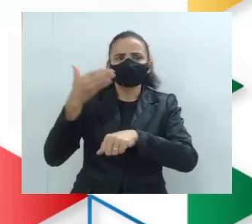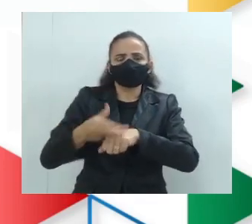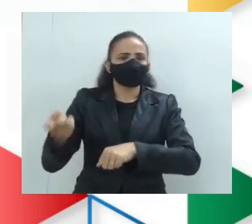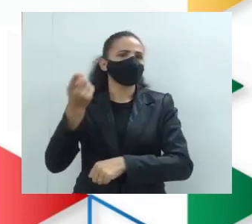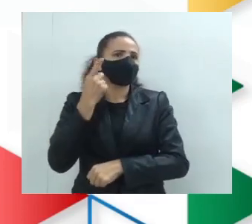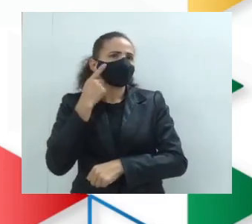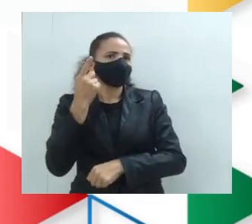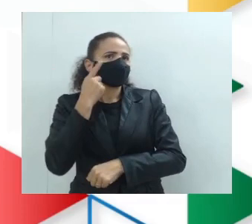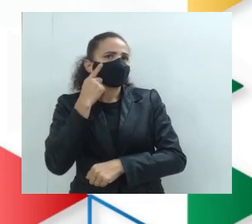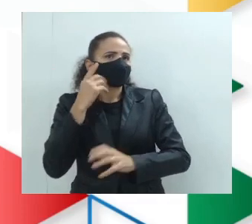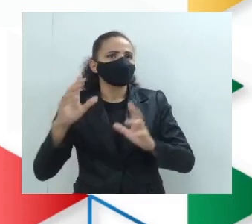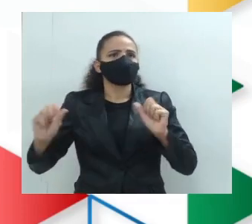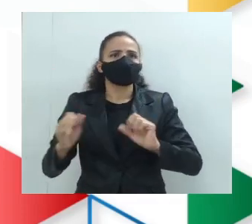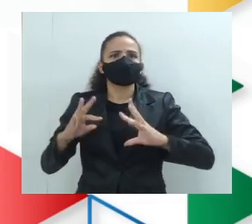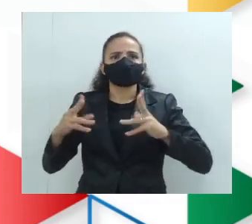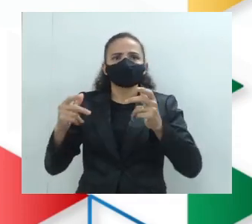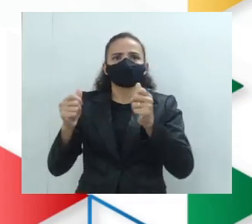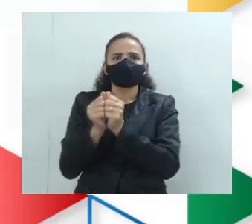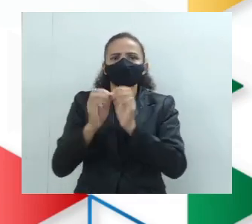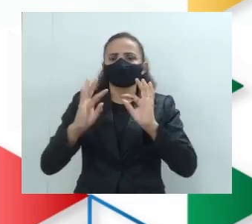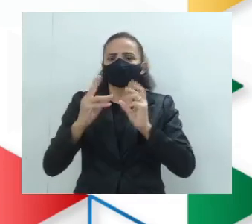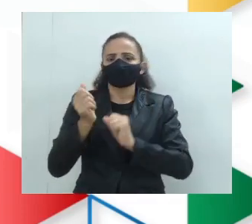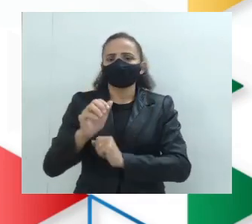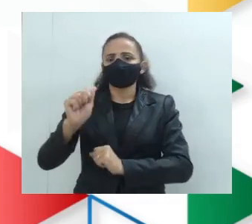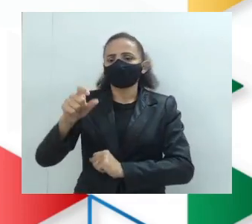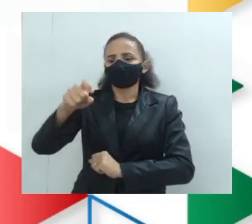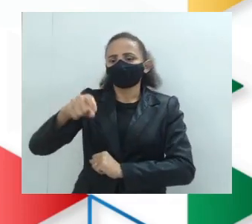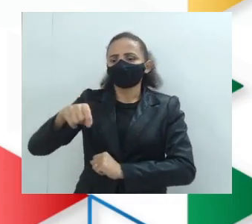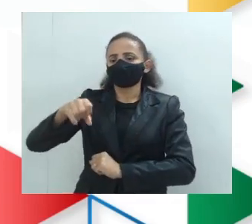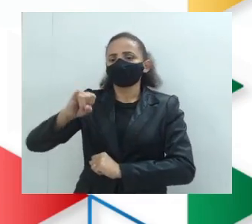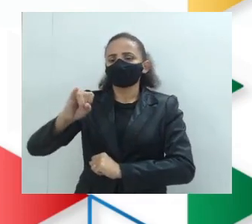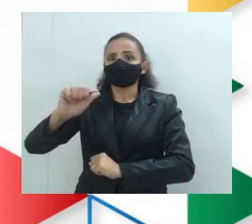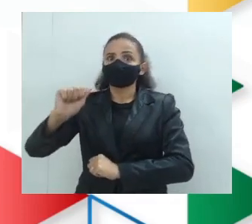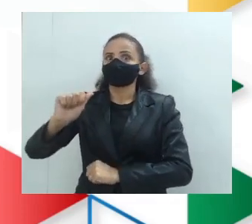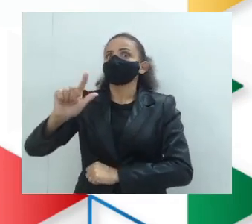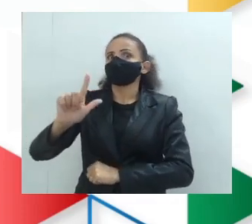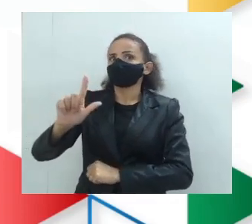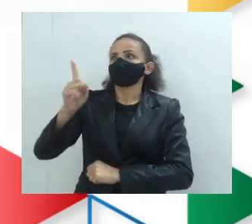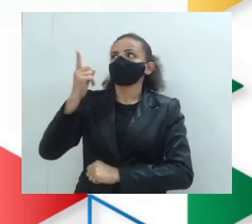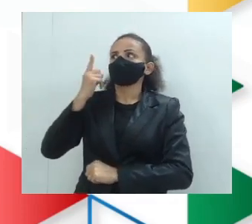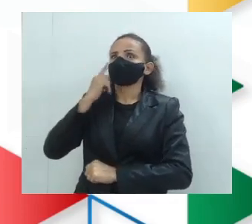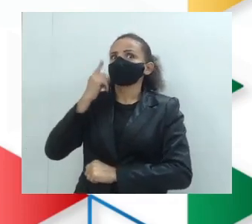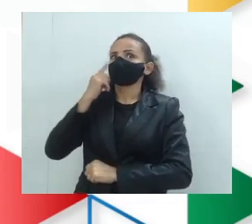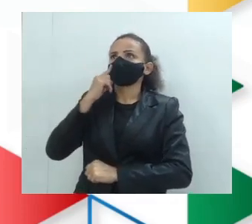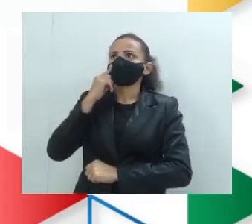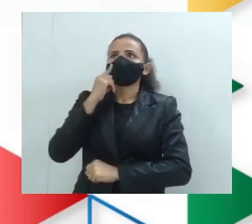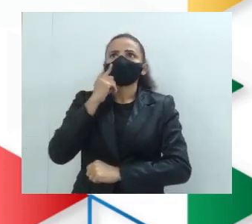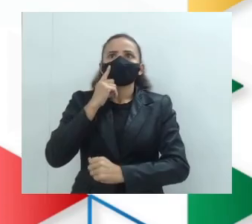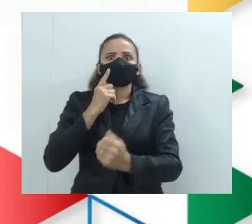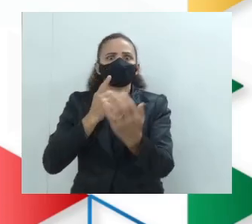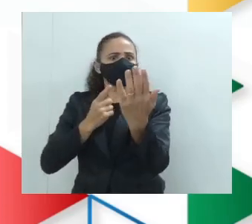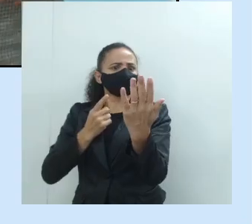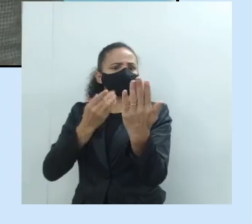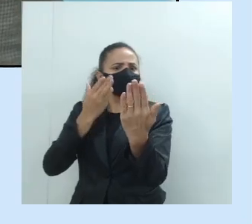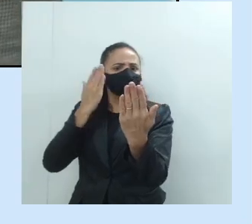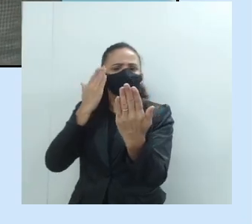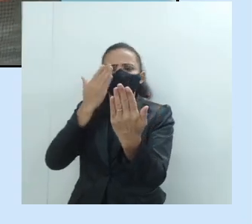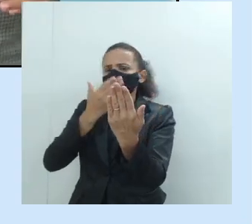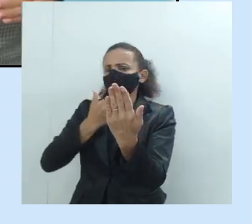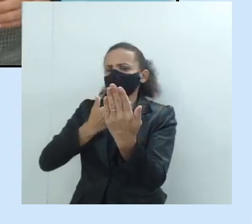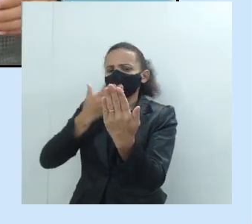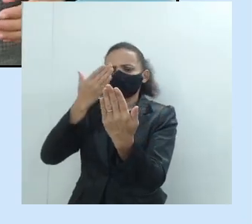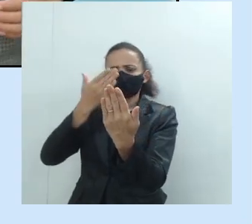falar agora da axial, da de reflexão, tá? É essa aí, ó. É como se eu estivesse me olhando ao espelho.